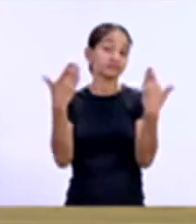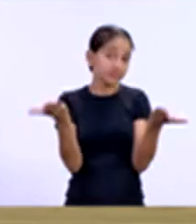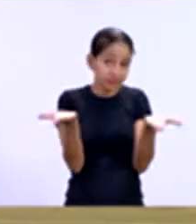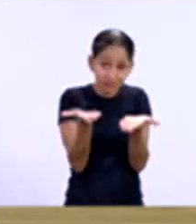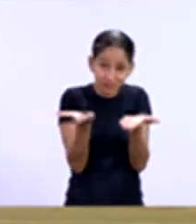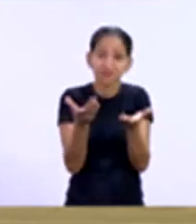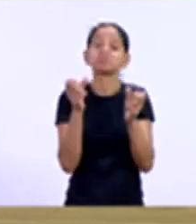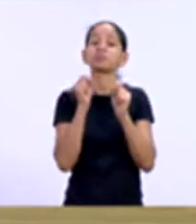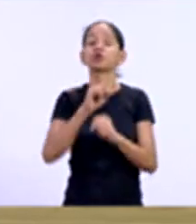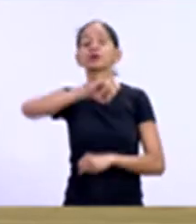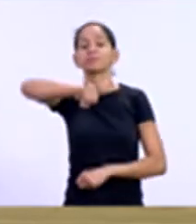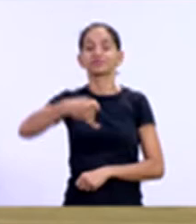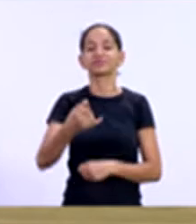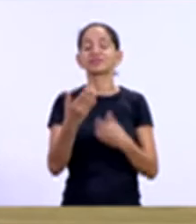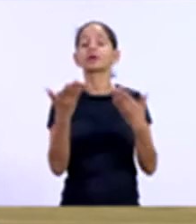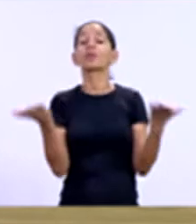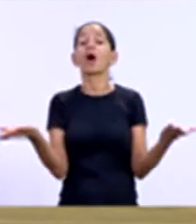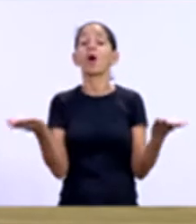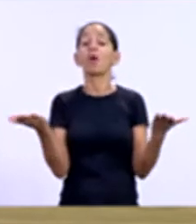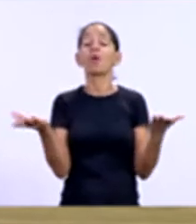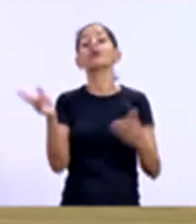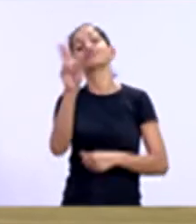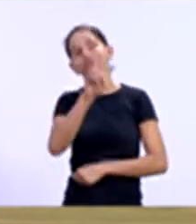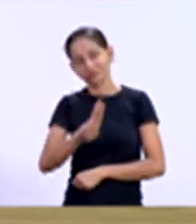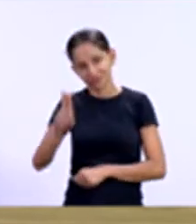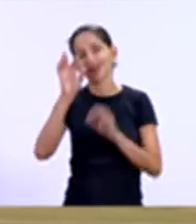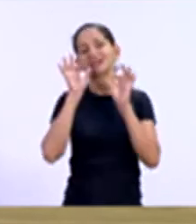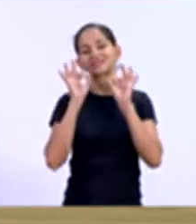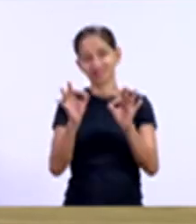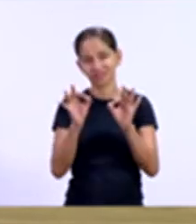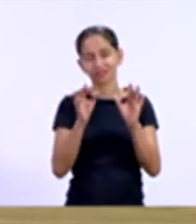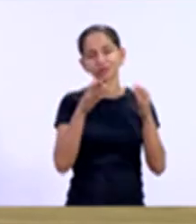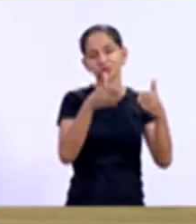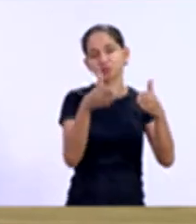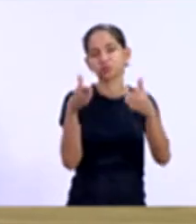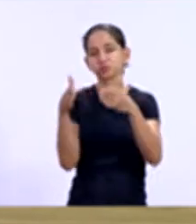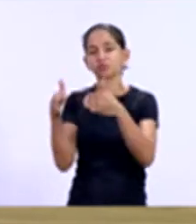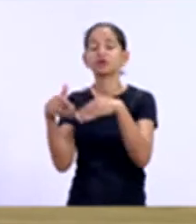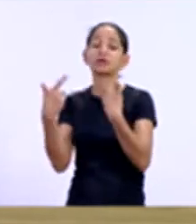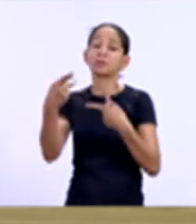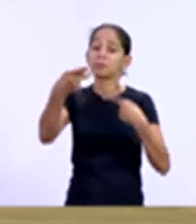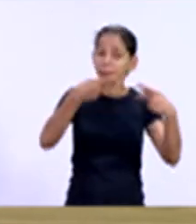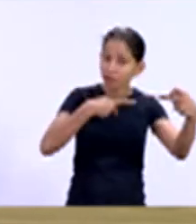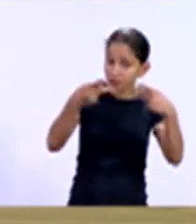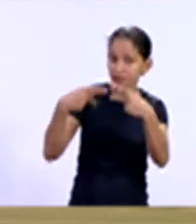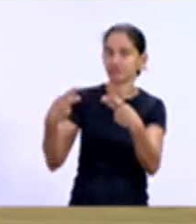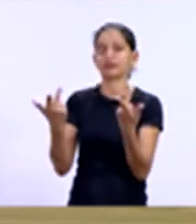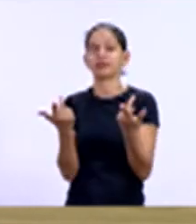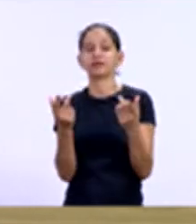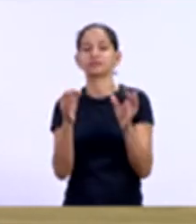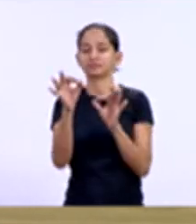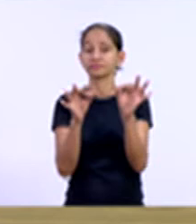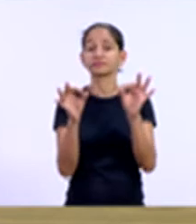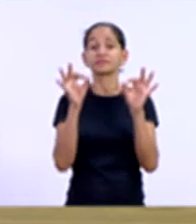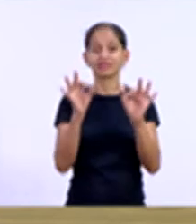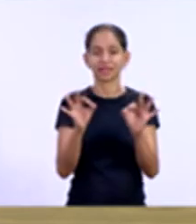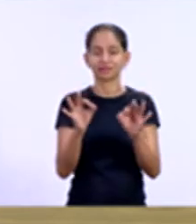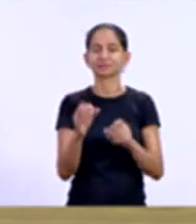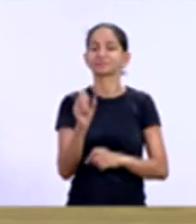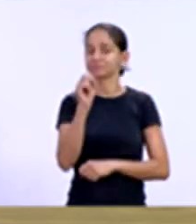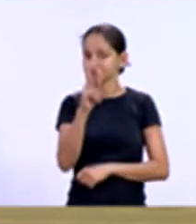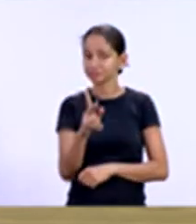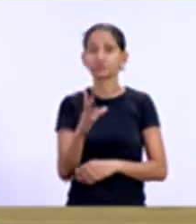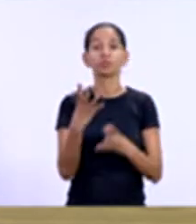essa oportunidade. Mas a gente também tem que saber utilizar isso, fazer uma programação, organizar o meu tempo, né, professor? Então, é